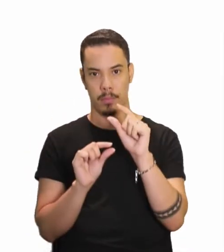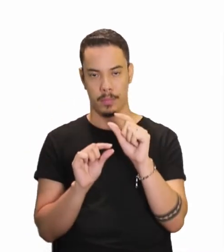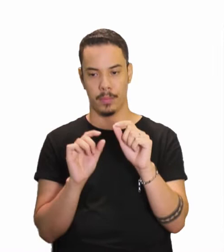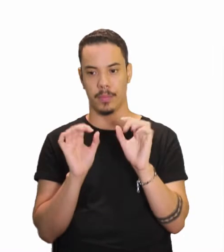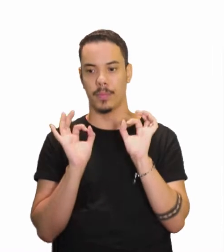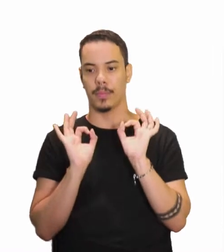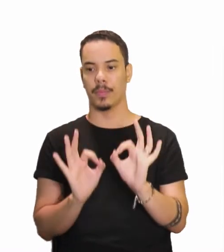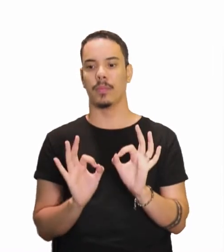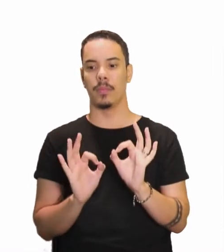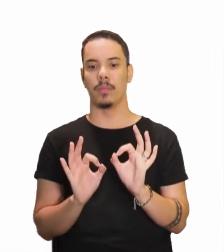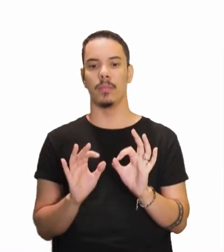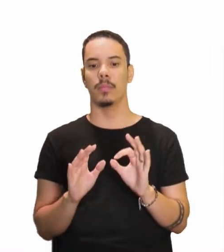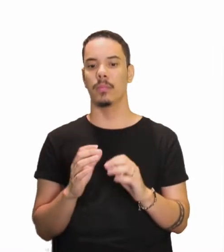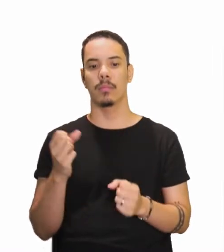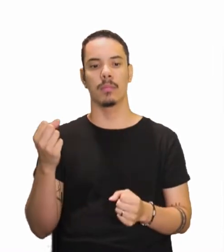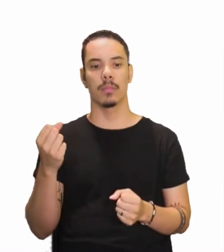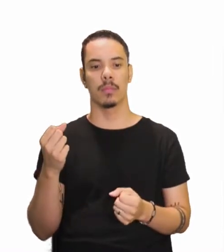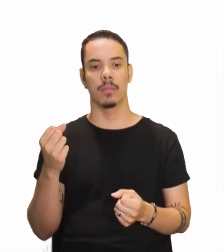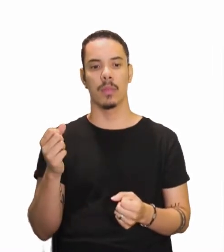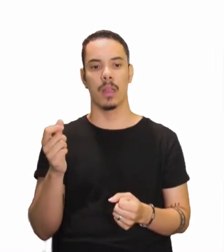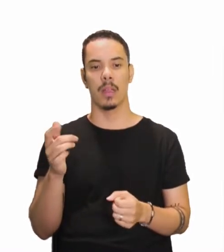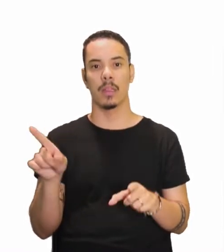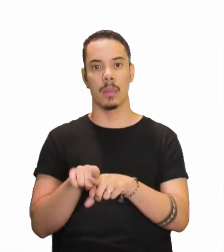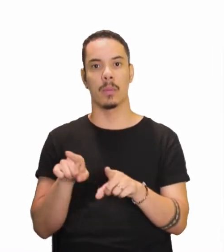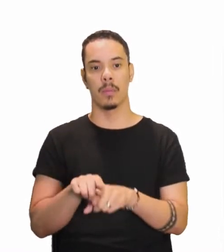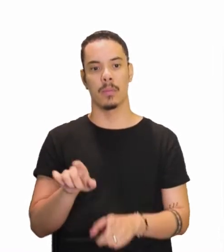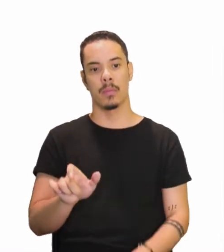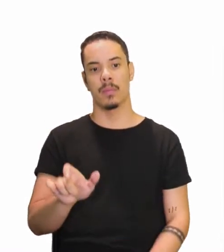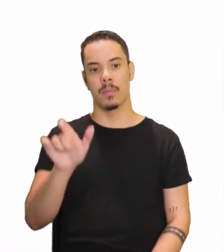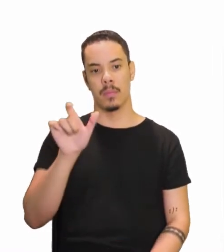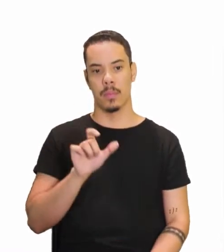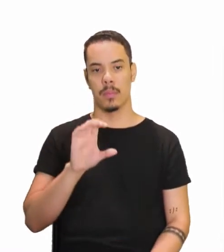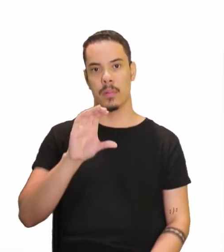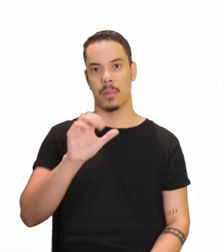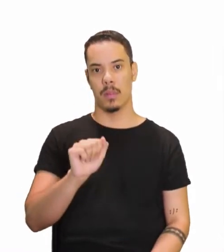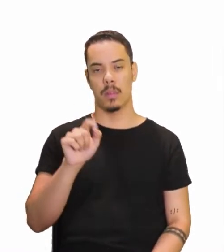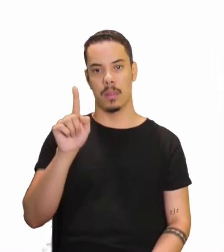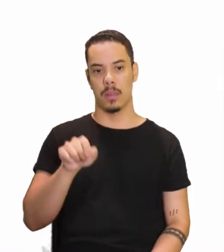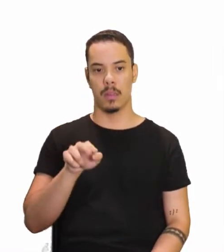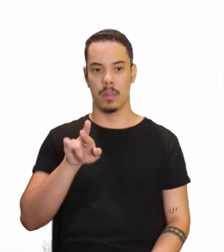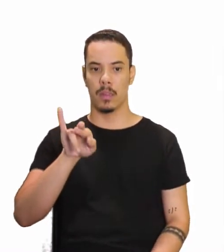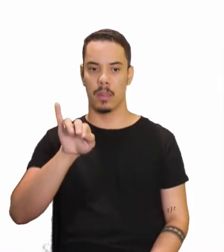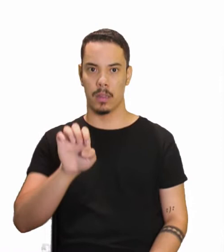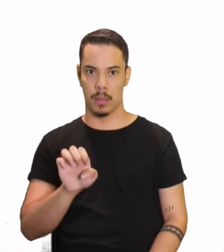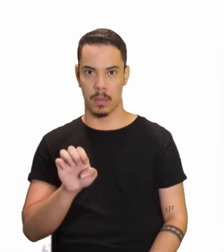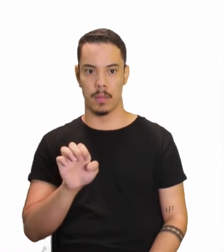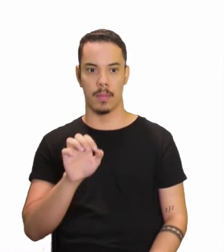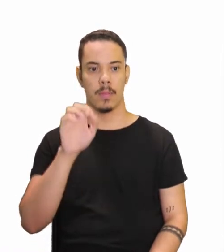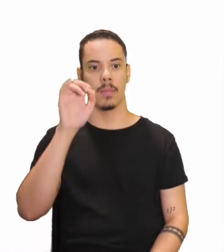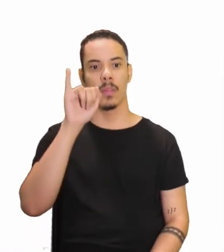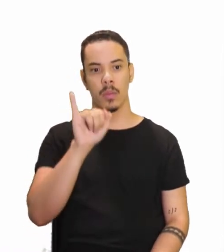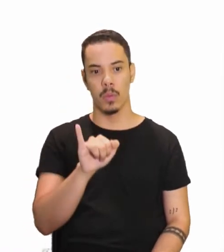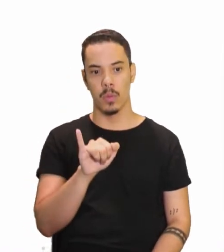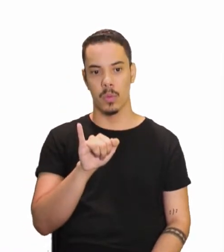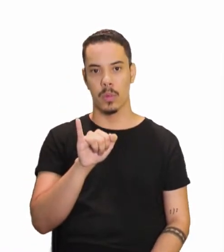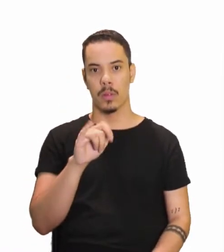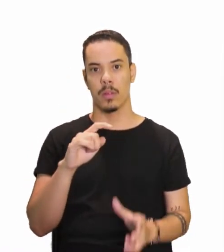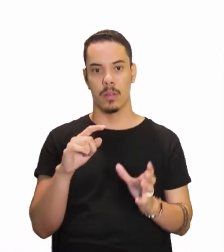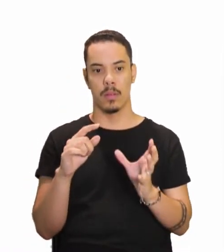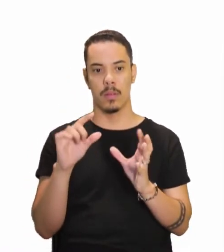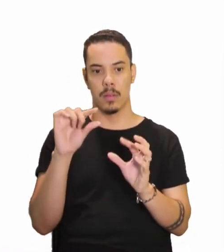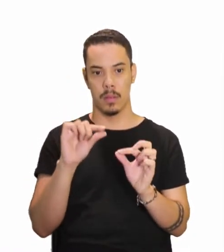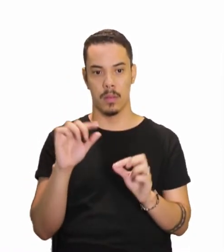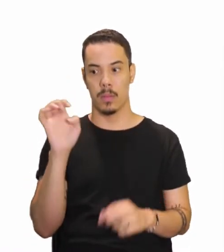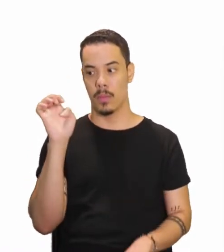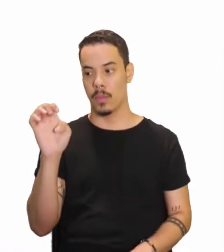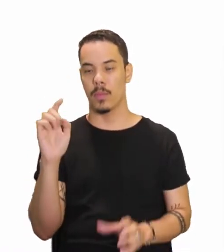belezinha? E na palavra care, o I é semivogal e o E é vogal. E